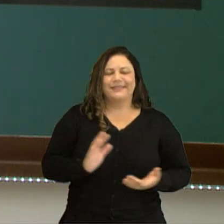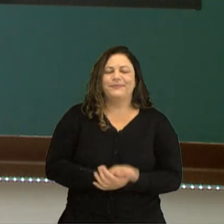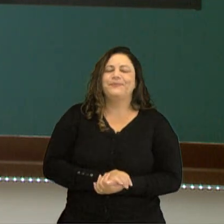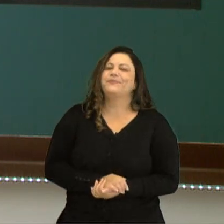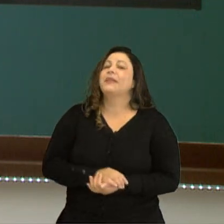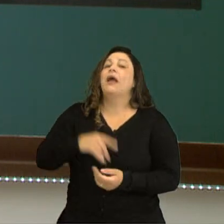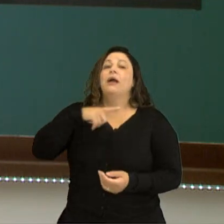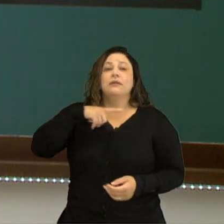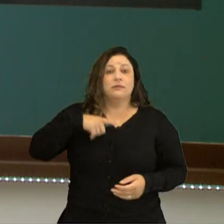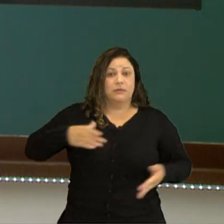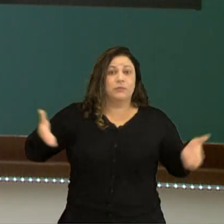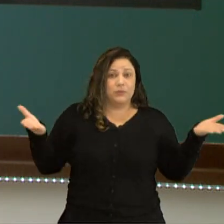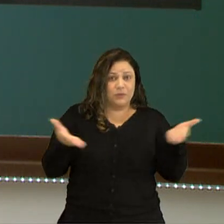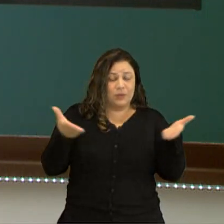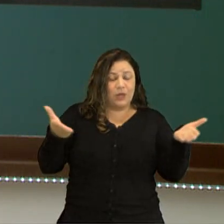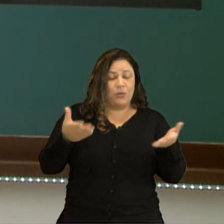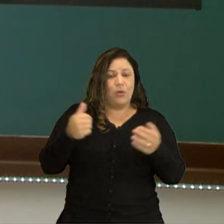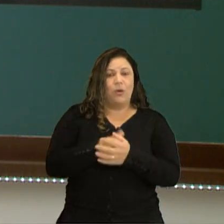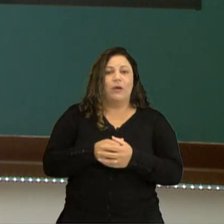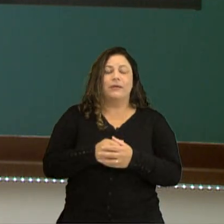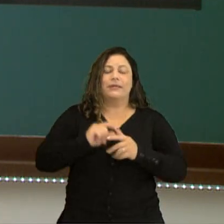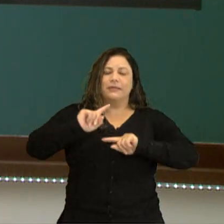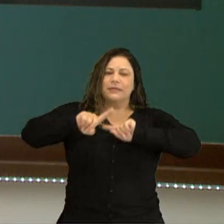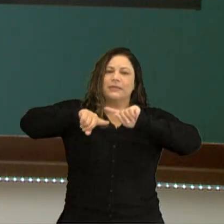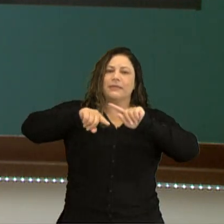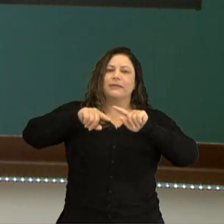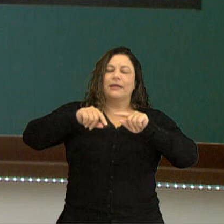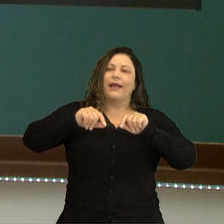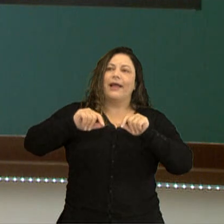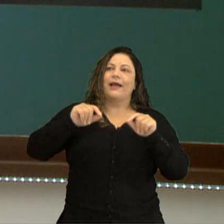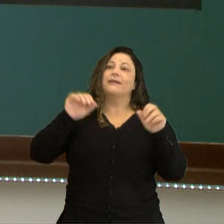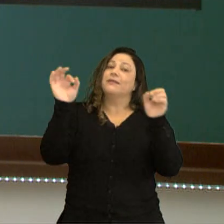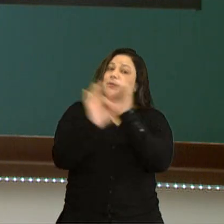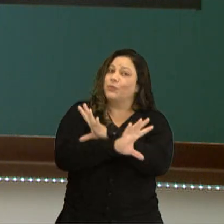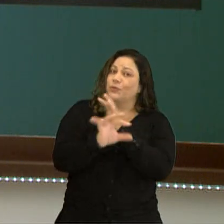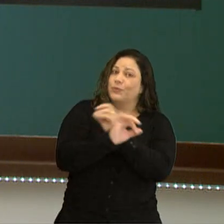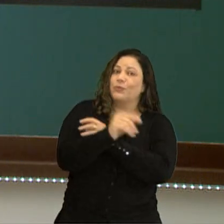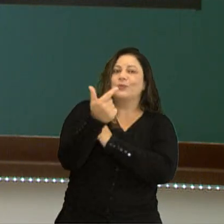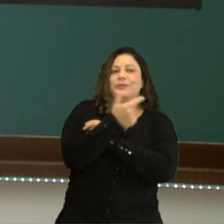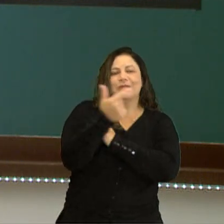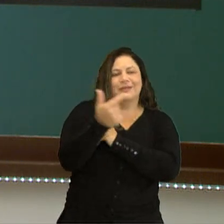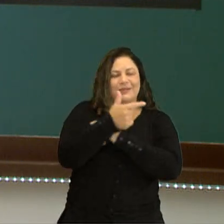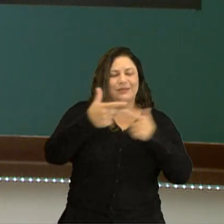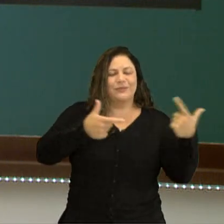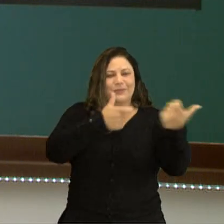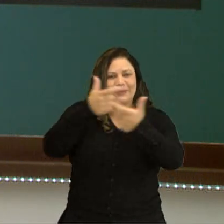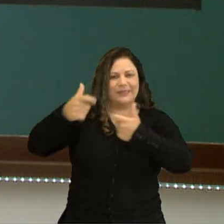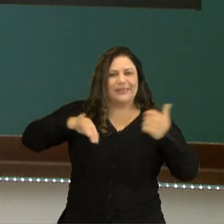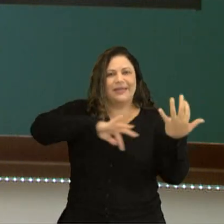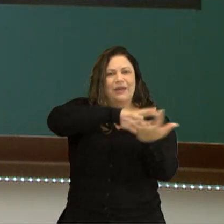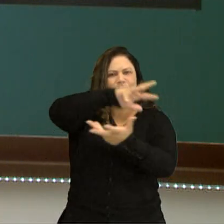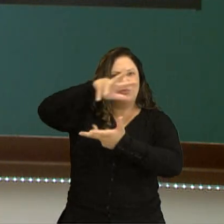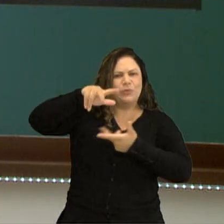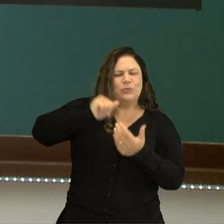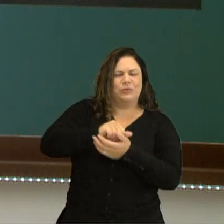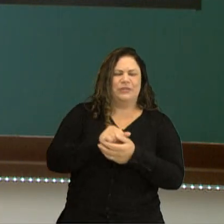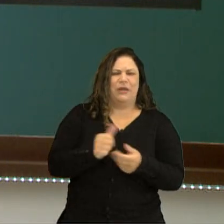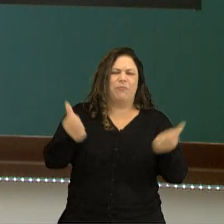temos agora, logo após a Segunda Guerra Mundial, depois dessa catástrofe que mudou o mundo